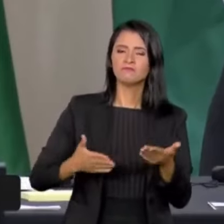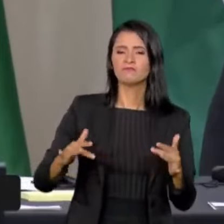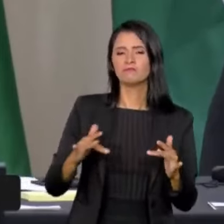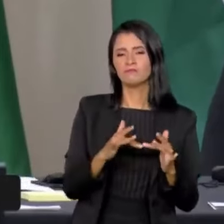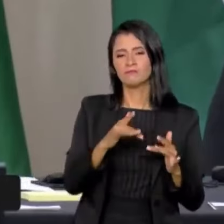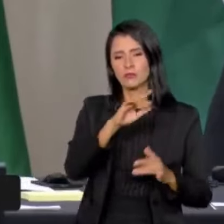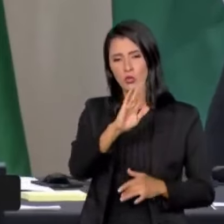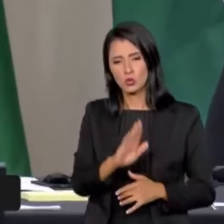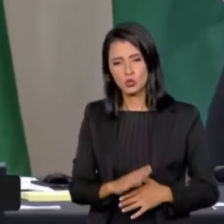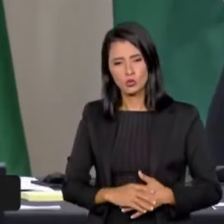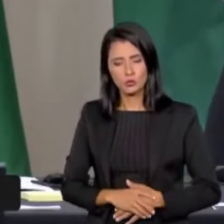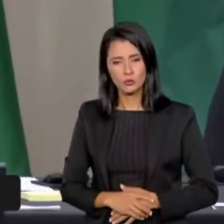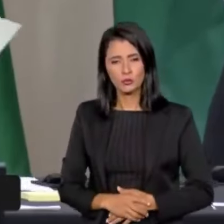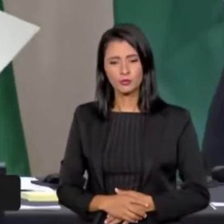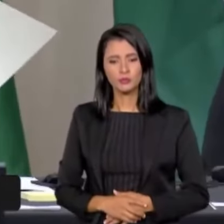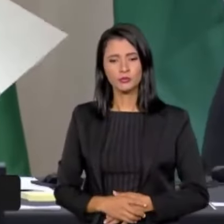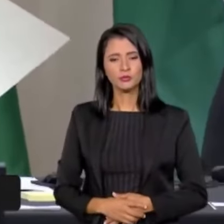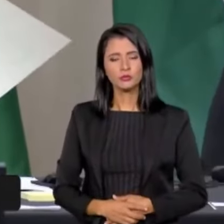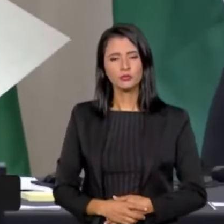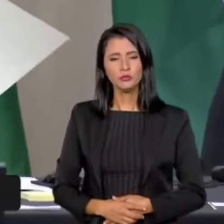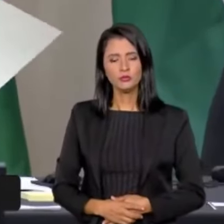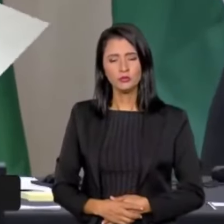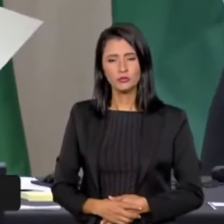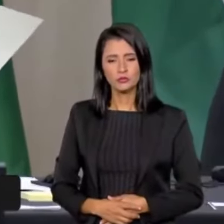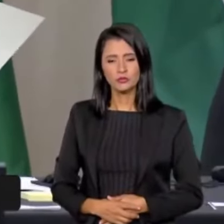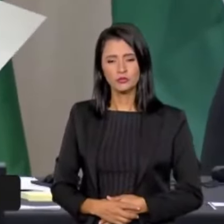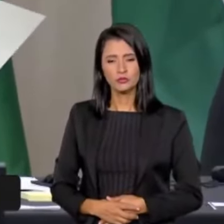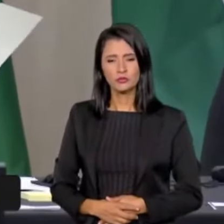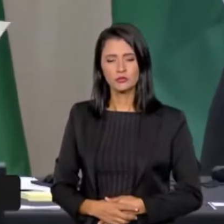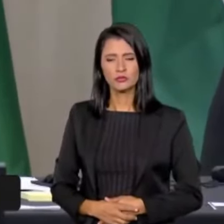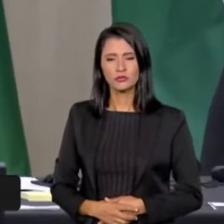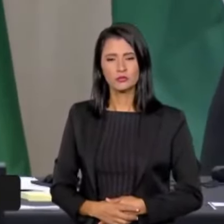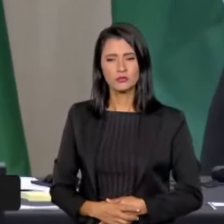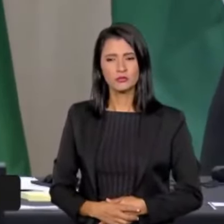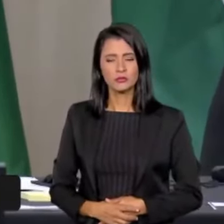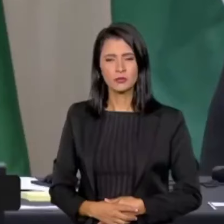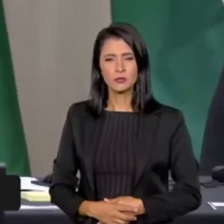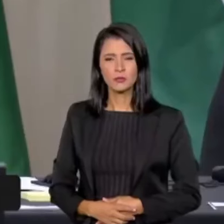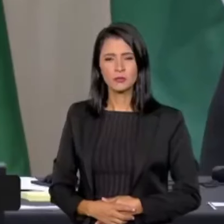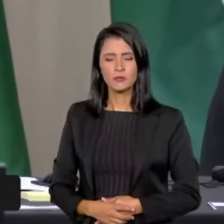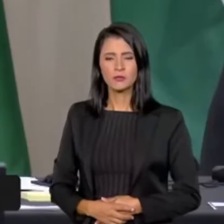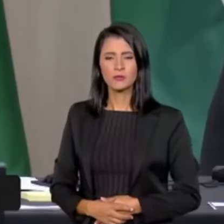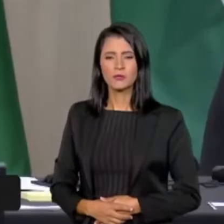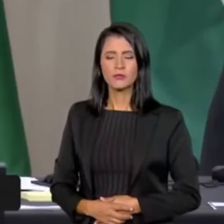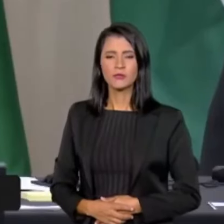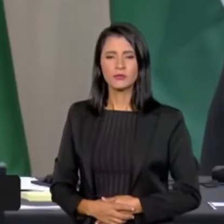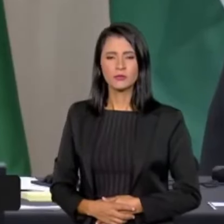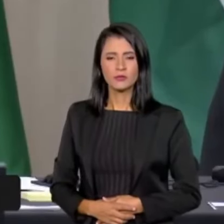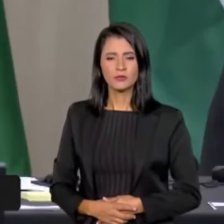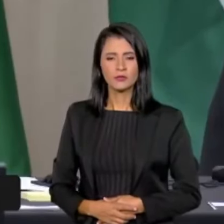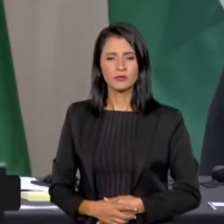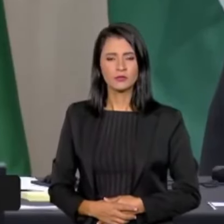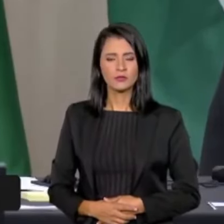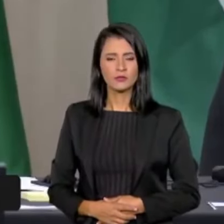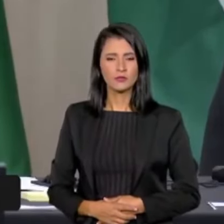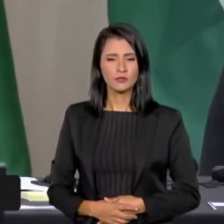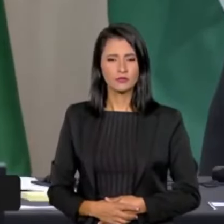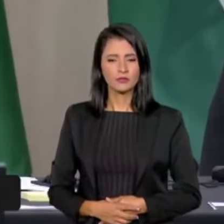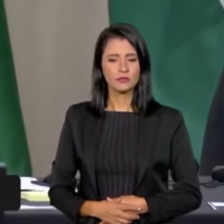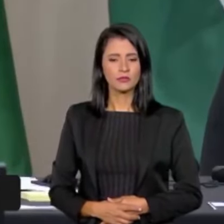the South, rejecting the status of a zone of influence from powers outside the